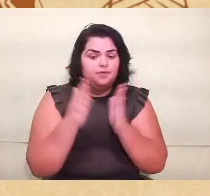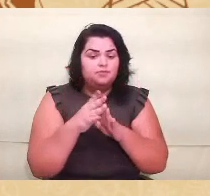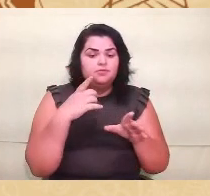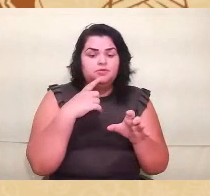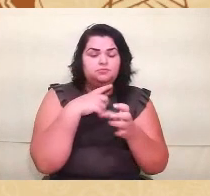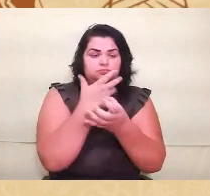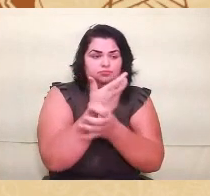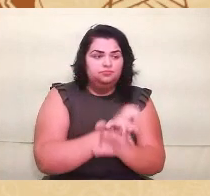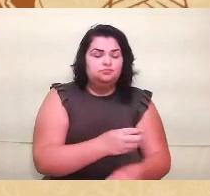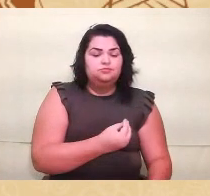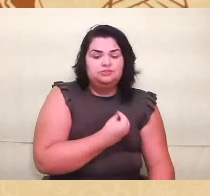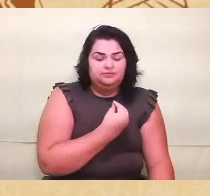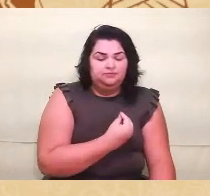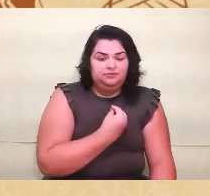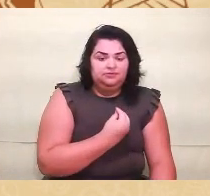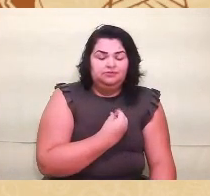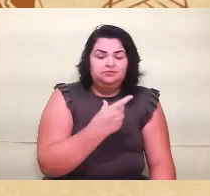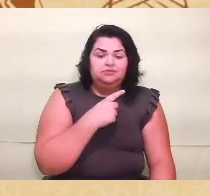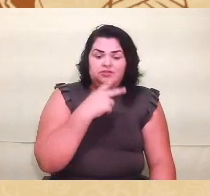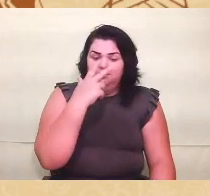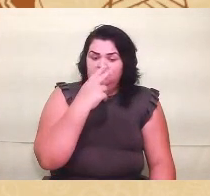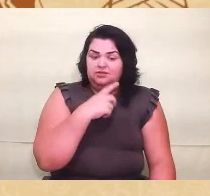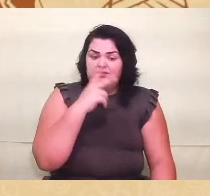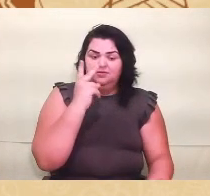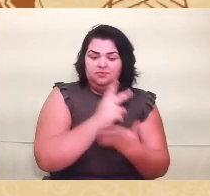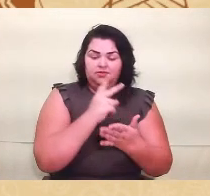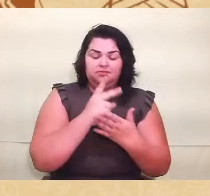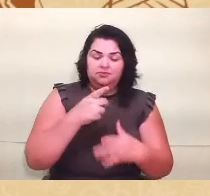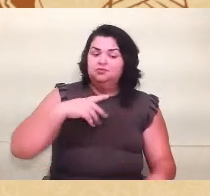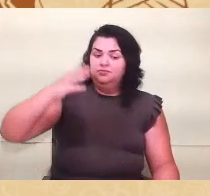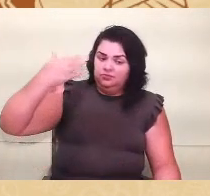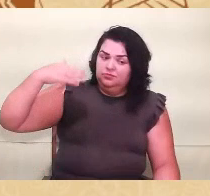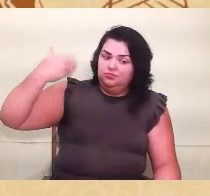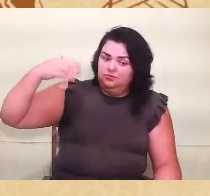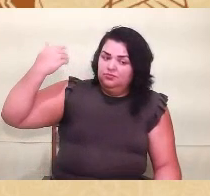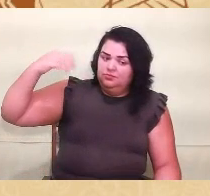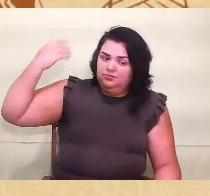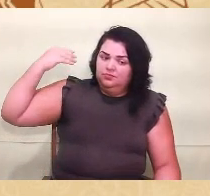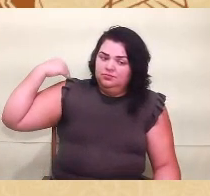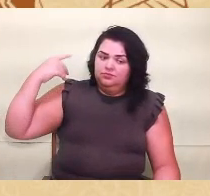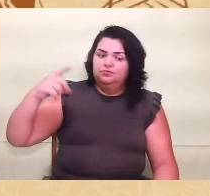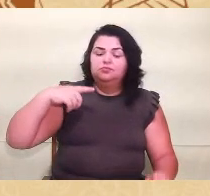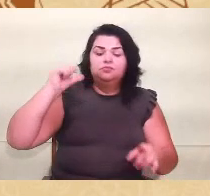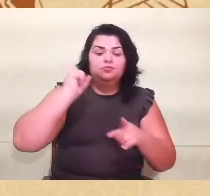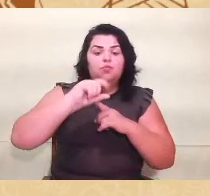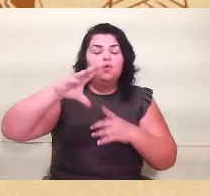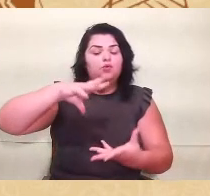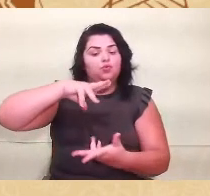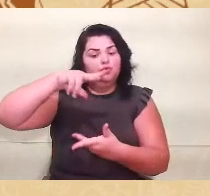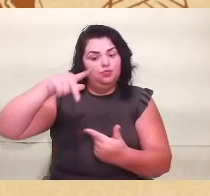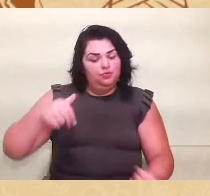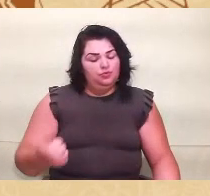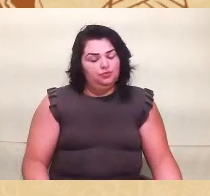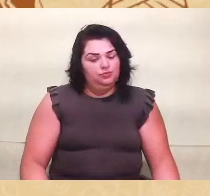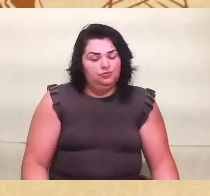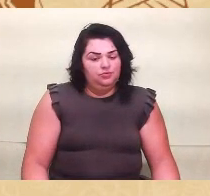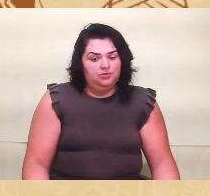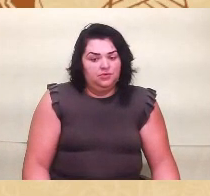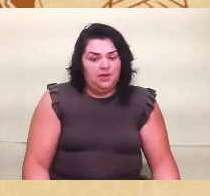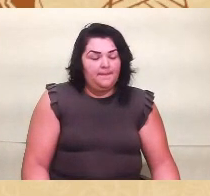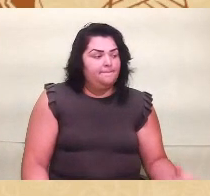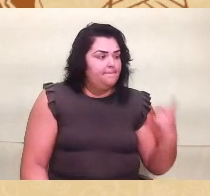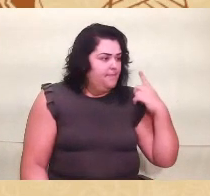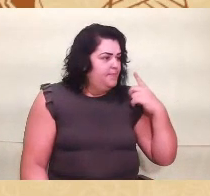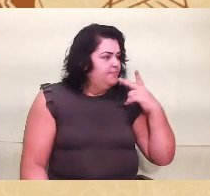desgraça divina, mas nasceu pobre porque seus antepassados foram expulsos da terra, se as pessoas começam a se